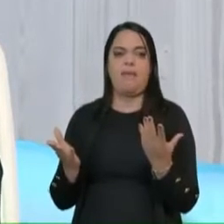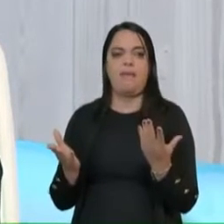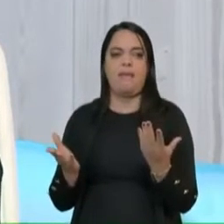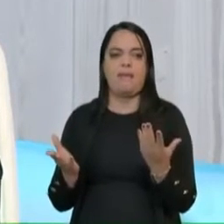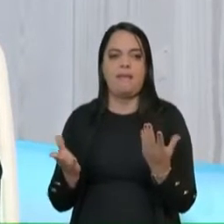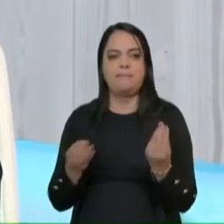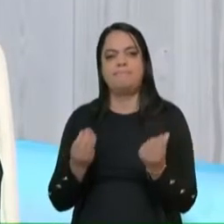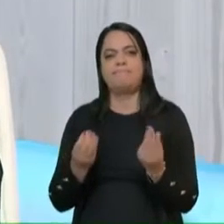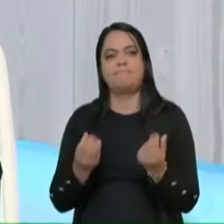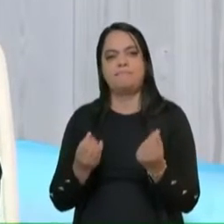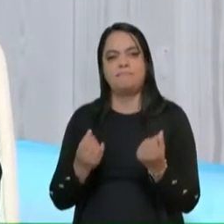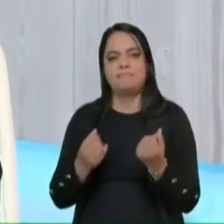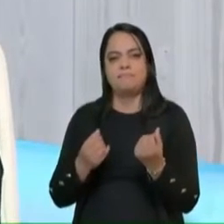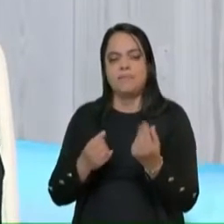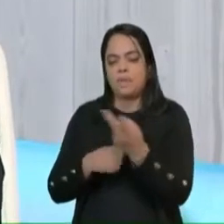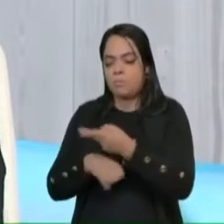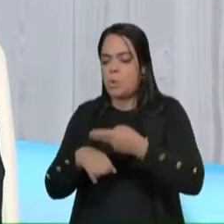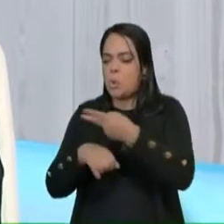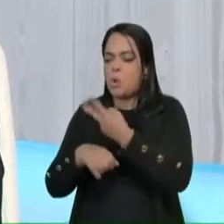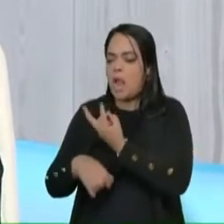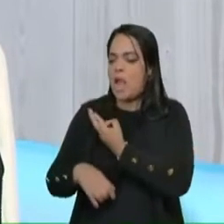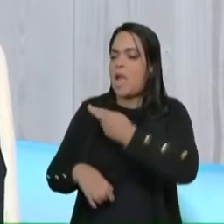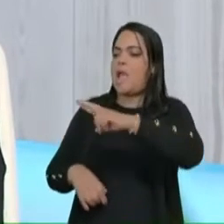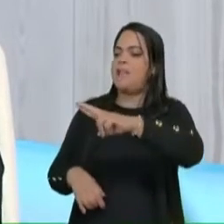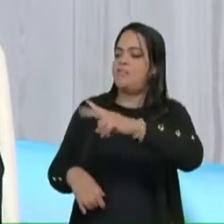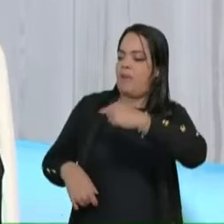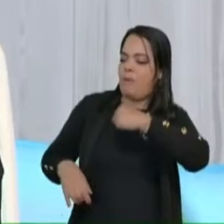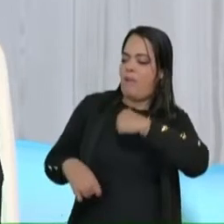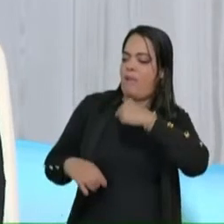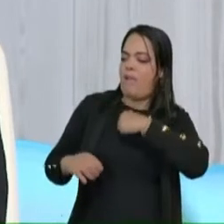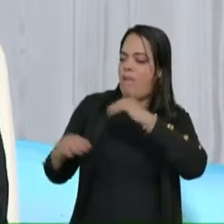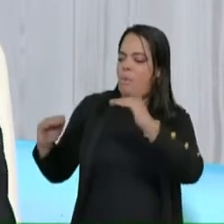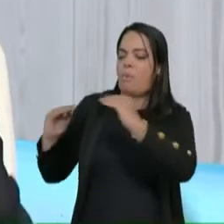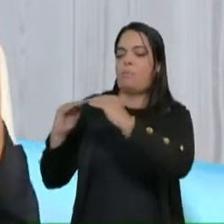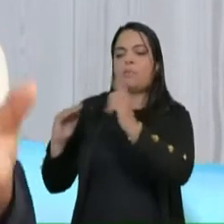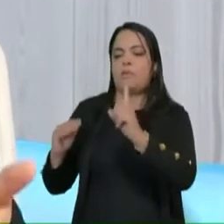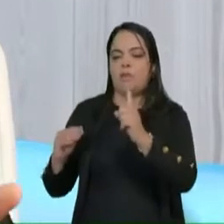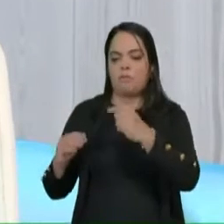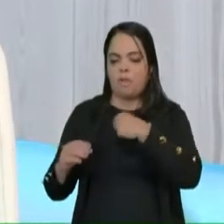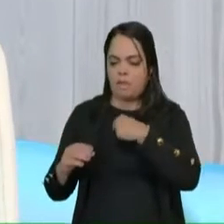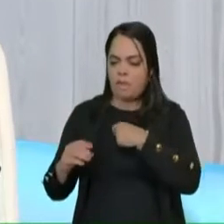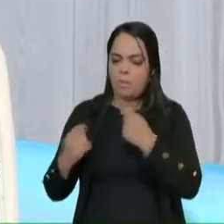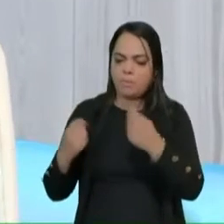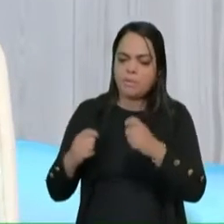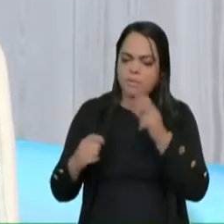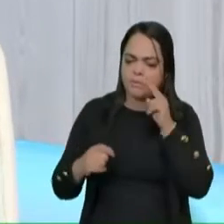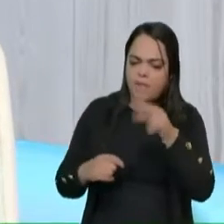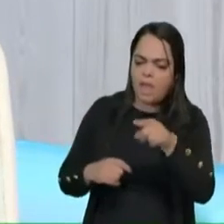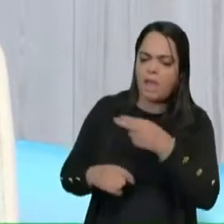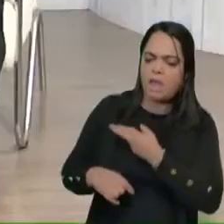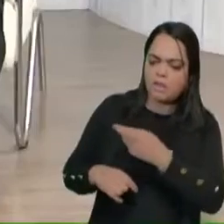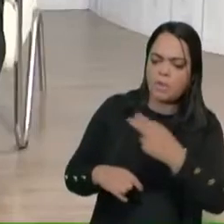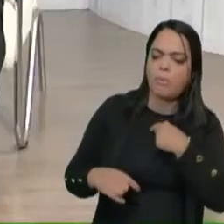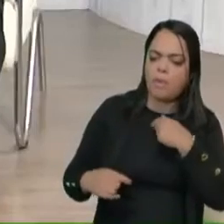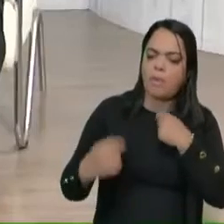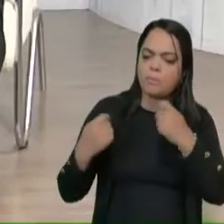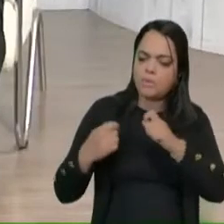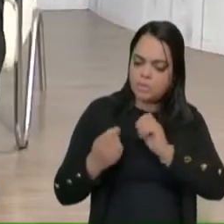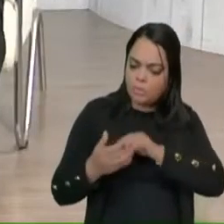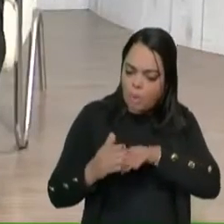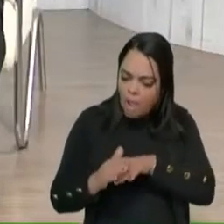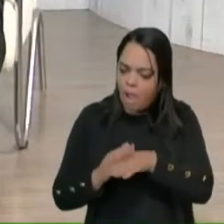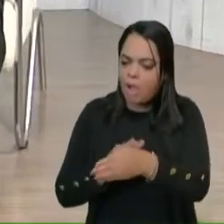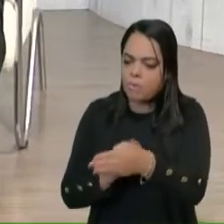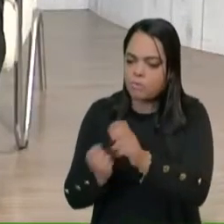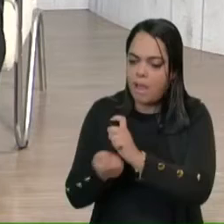eh uma religião que onde eu me adequ né mas é eu que tenho que me adequar à religião né Por